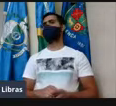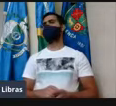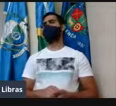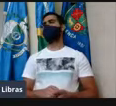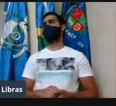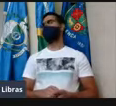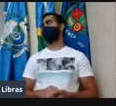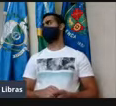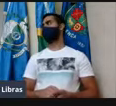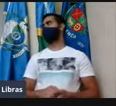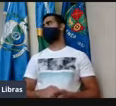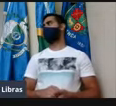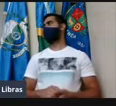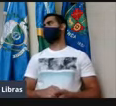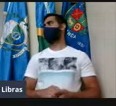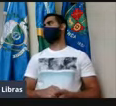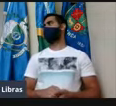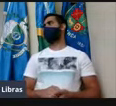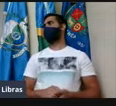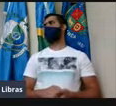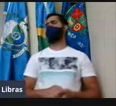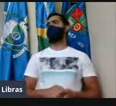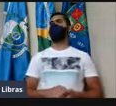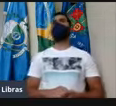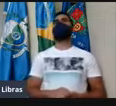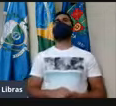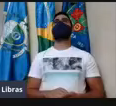à vontade, senhor Juarez.